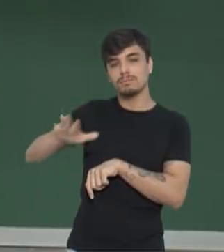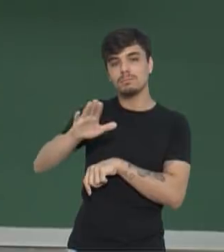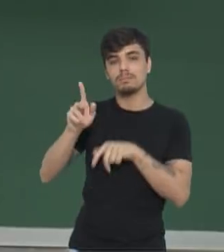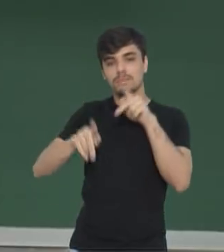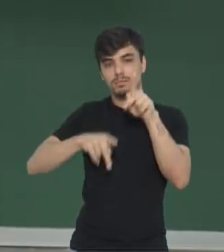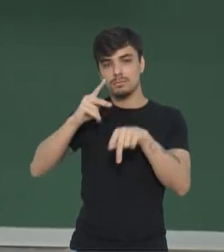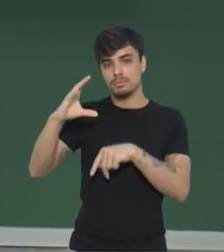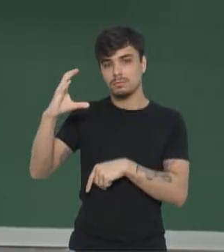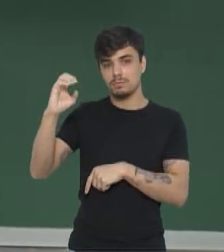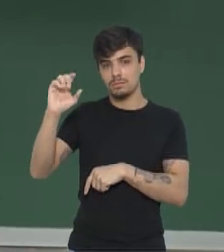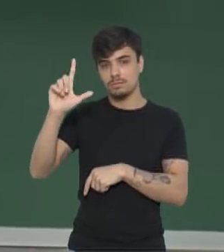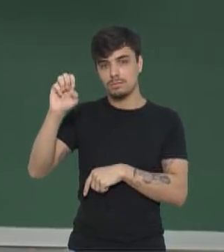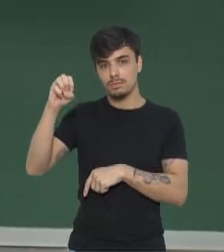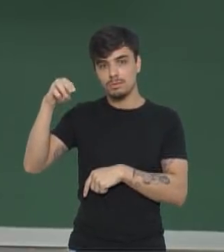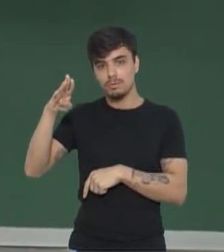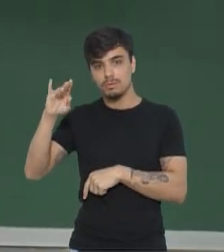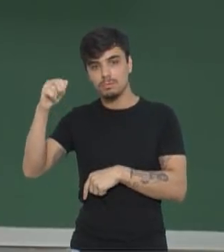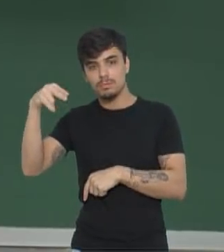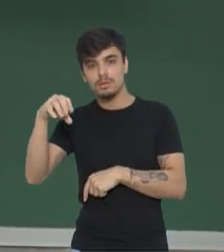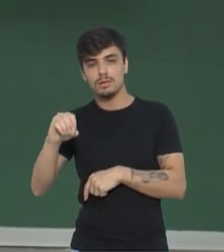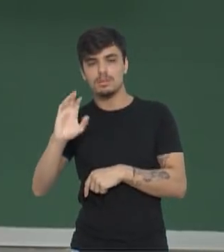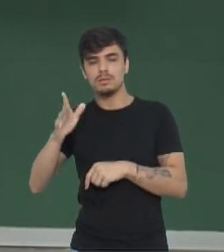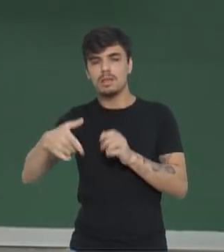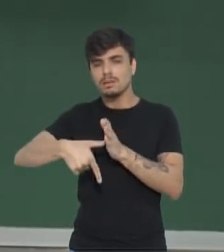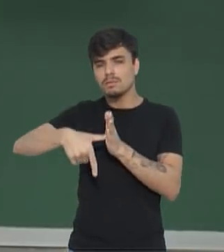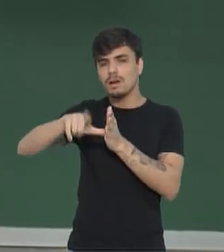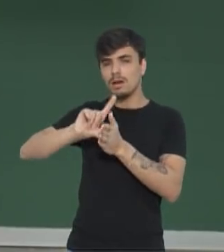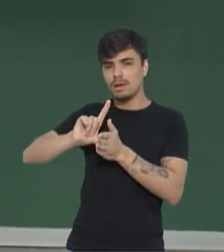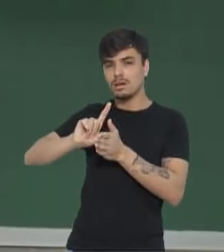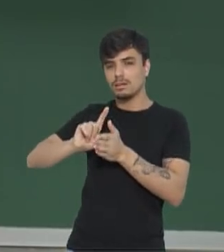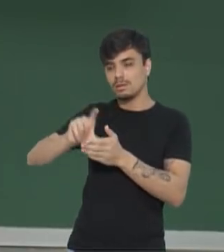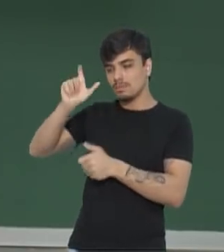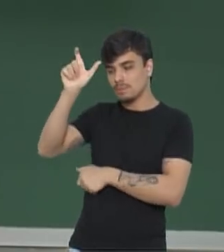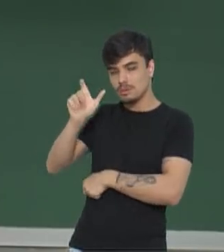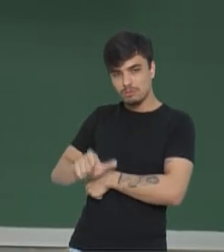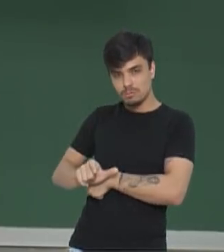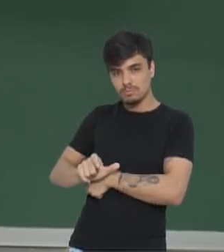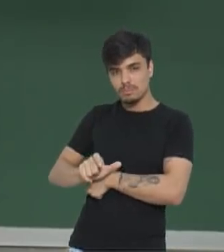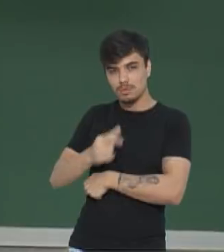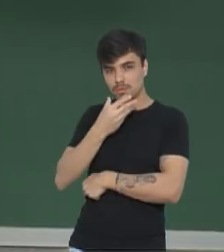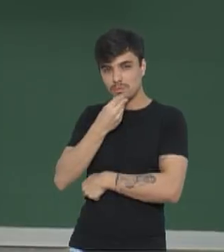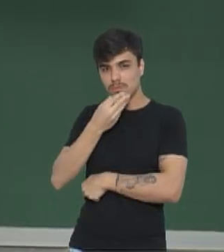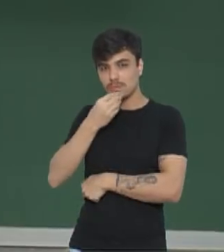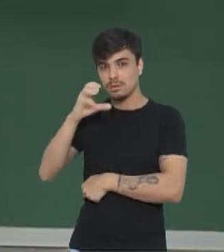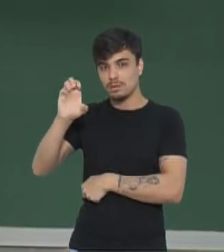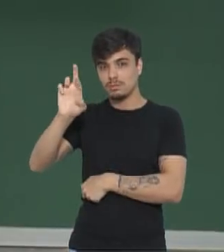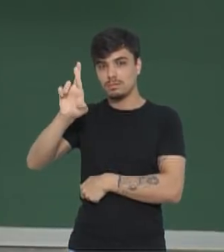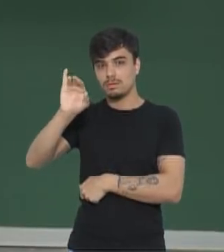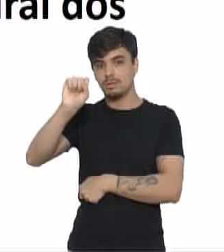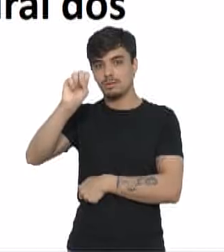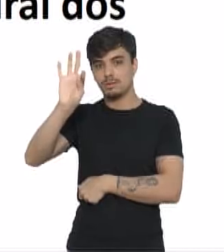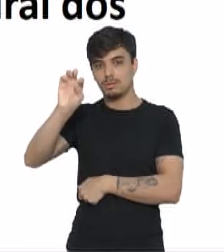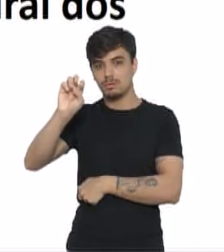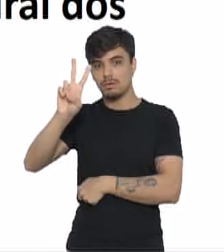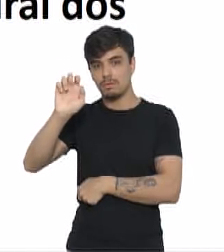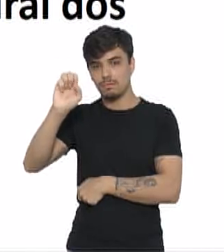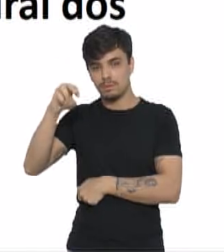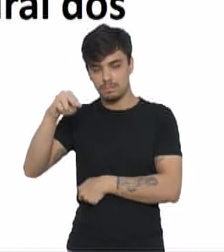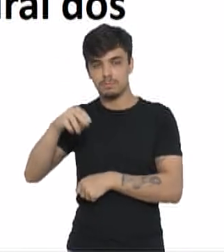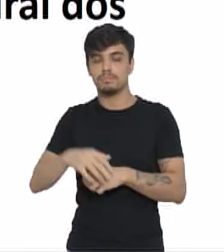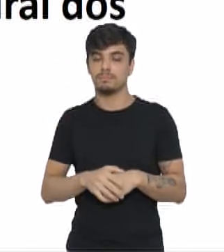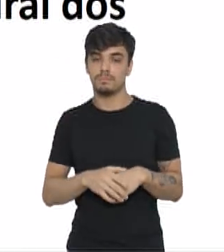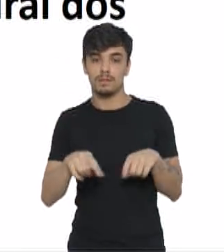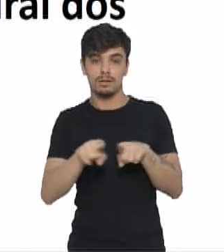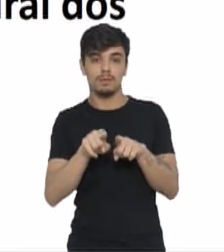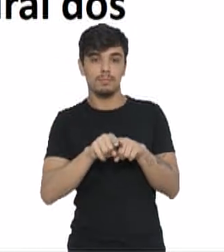aqui antes da presença do explorador italiano Cristóvão Colombo. Tá? E também aqueles que habitaram os territórios do